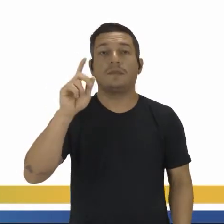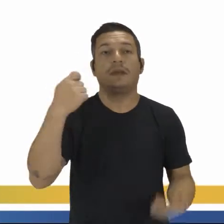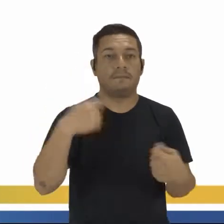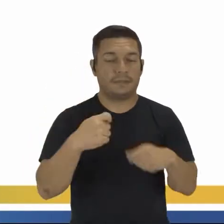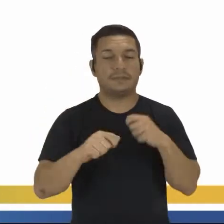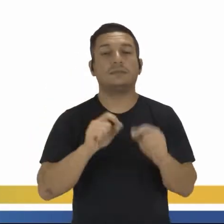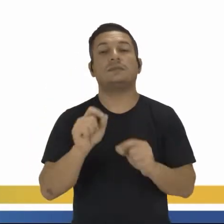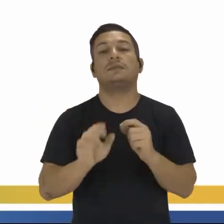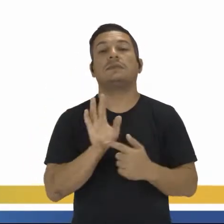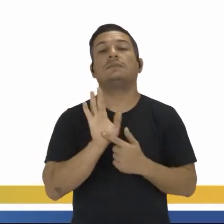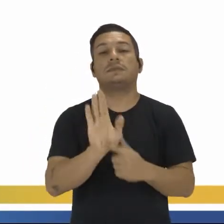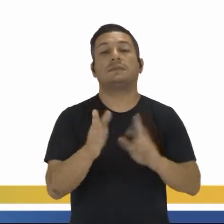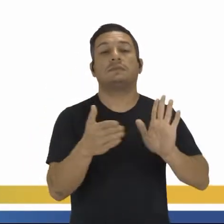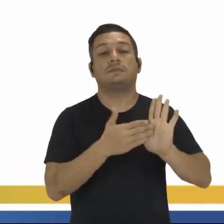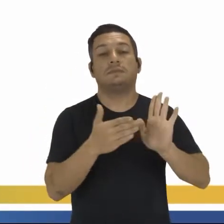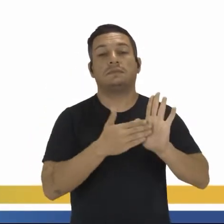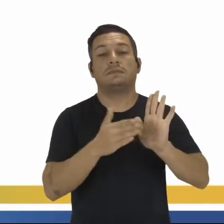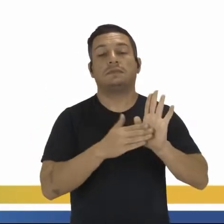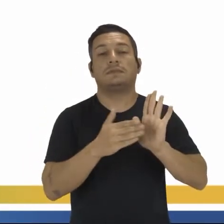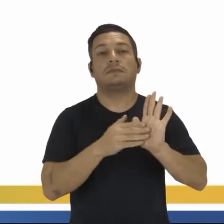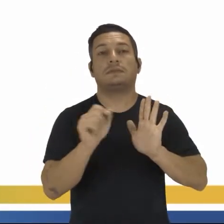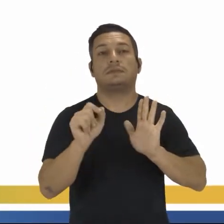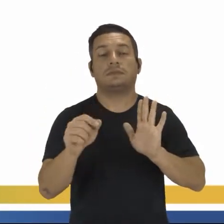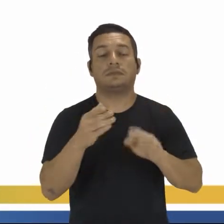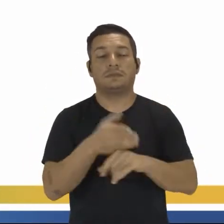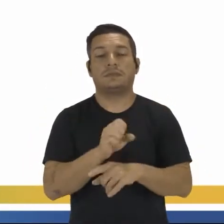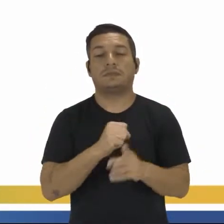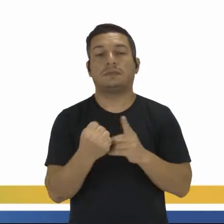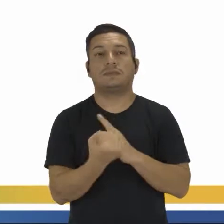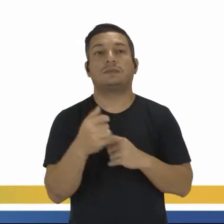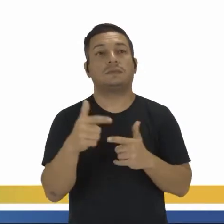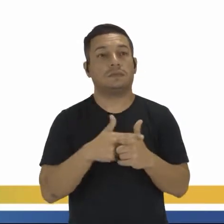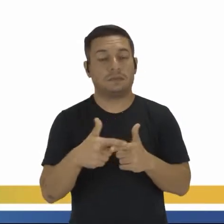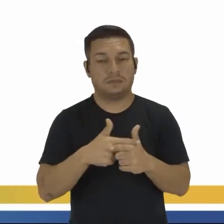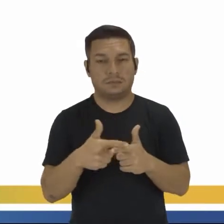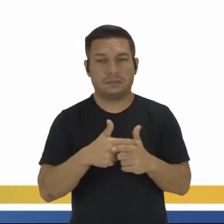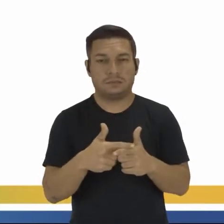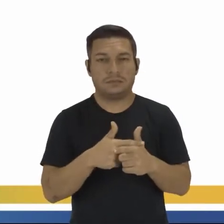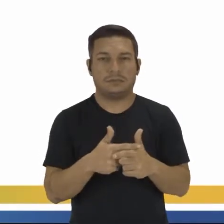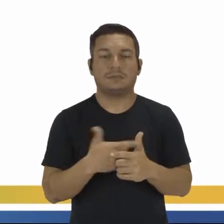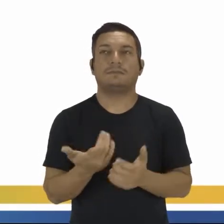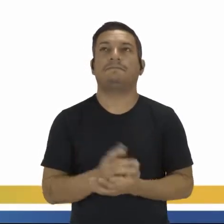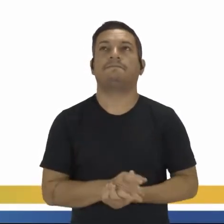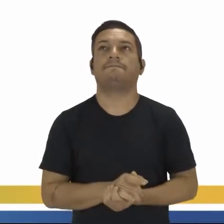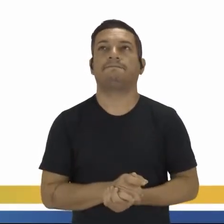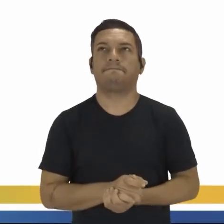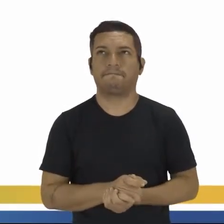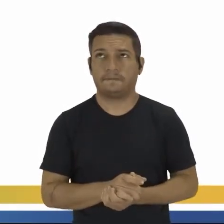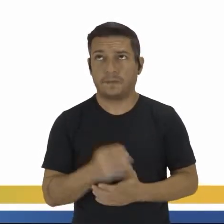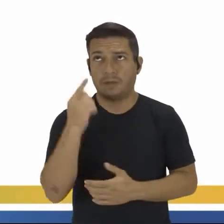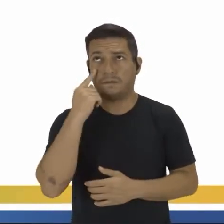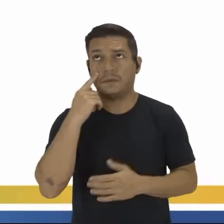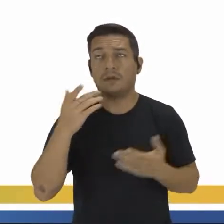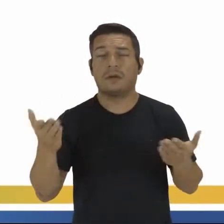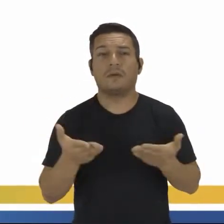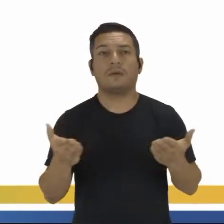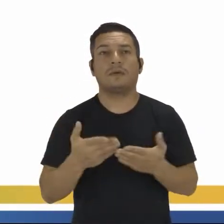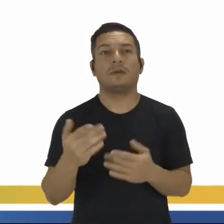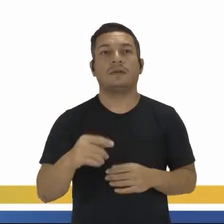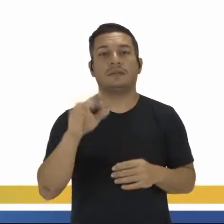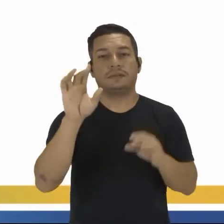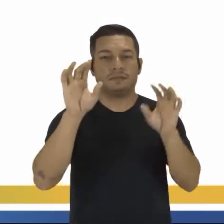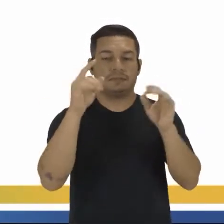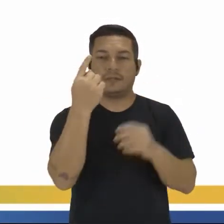deve apresentar uma proposta de intervenção social para o problema. Nós vamos ver agora cada uma dessas